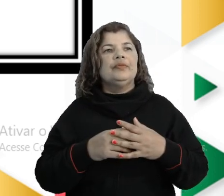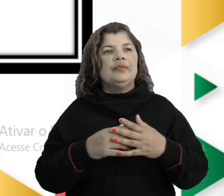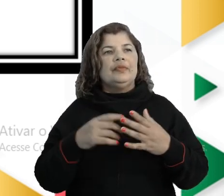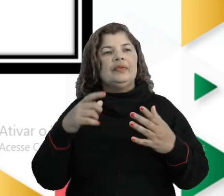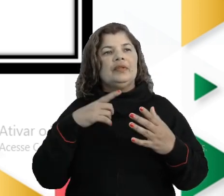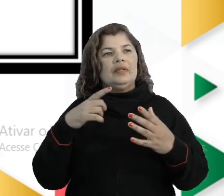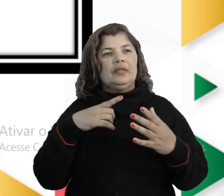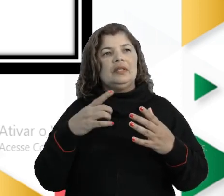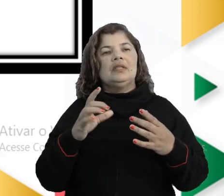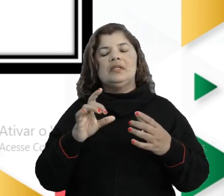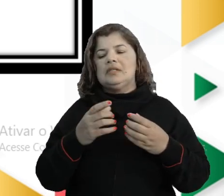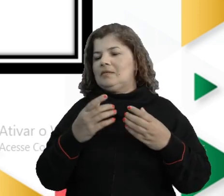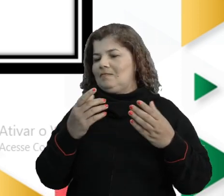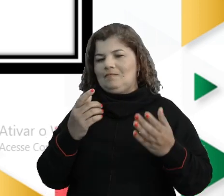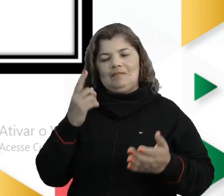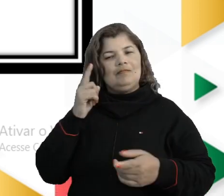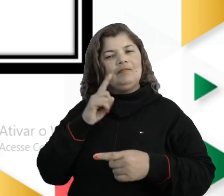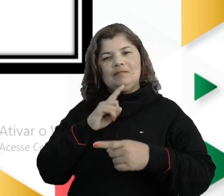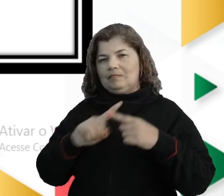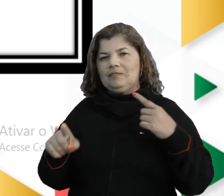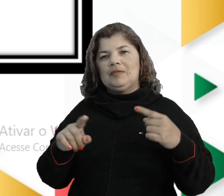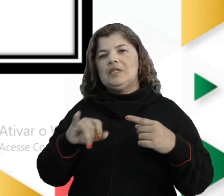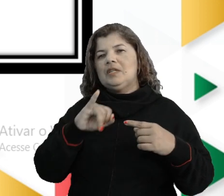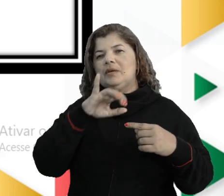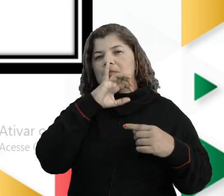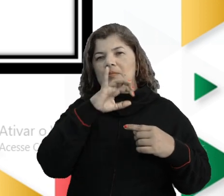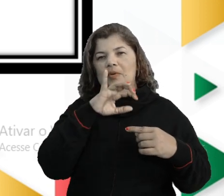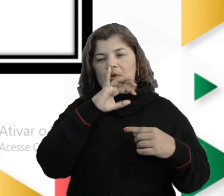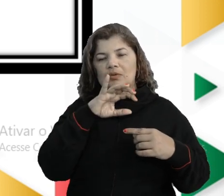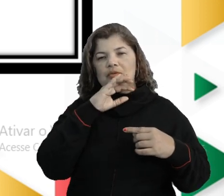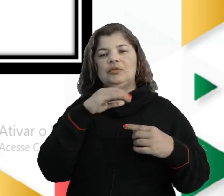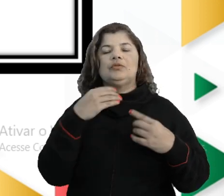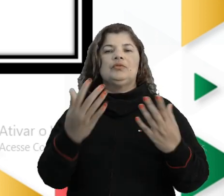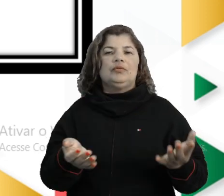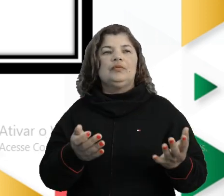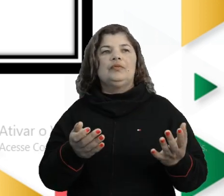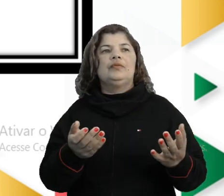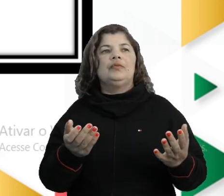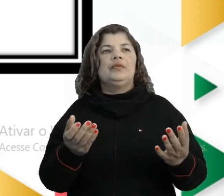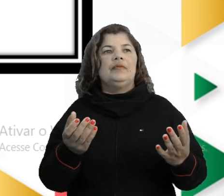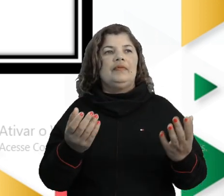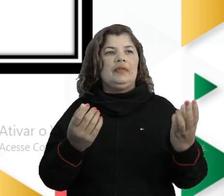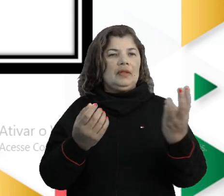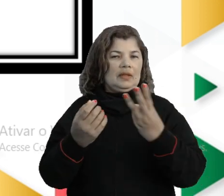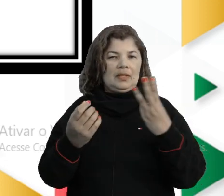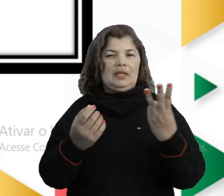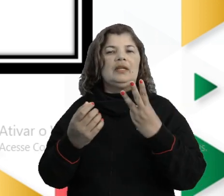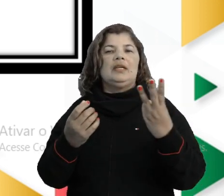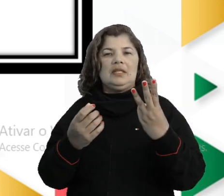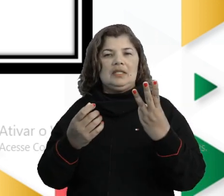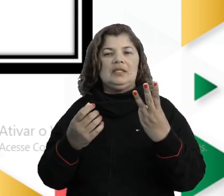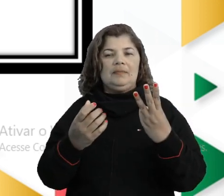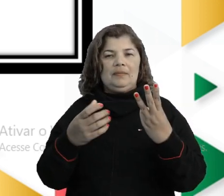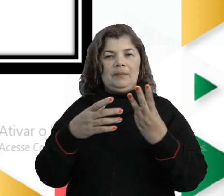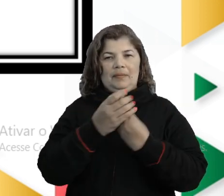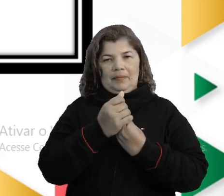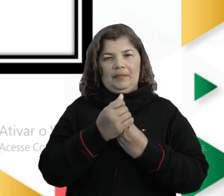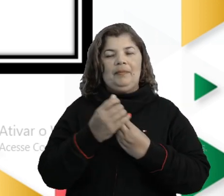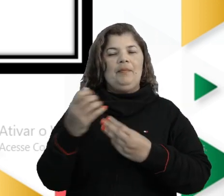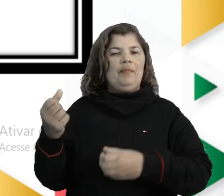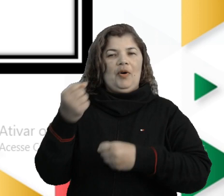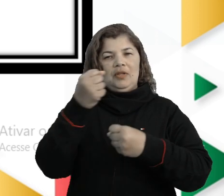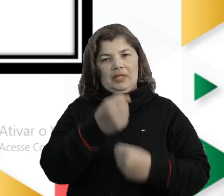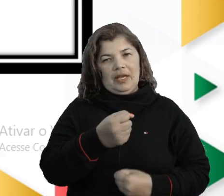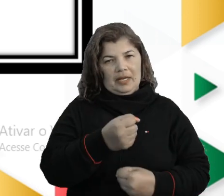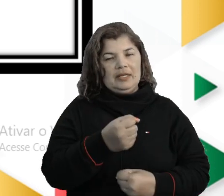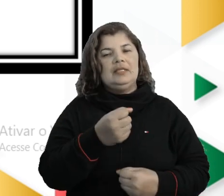Abolido todos os impostos que eram cobrados pela coroa. Perfeito. A colocação dos 3 poderes, porque daria igualitária às